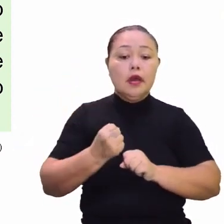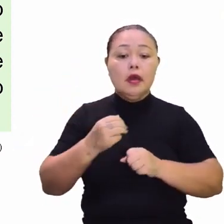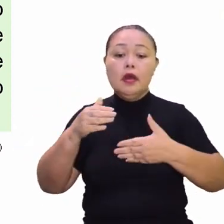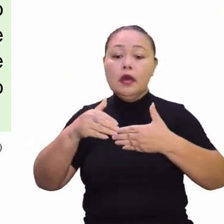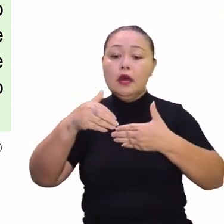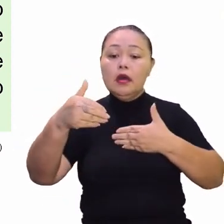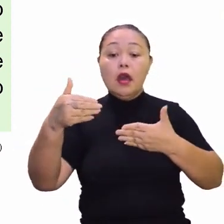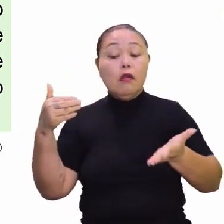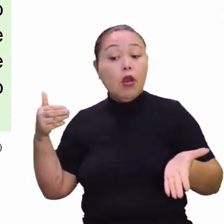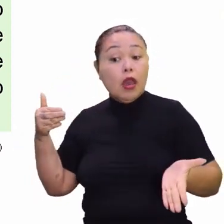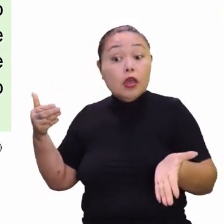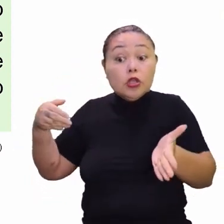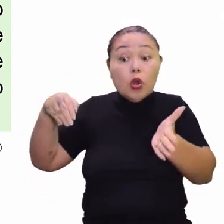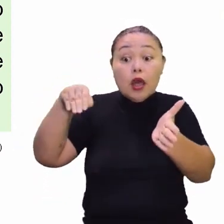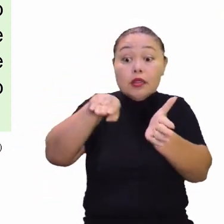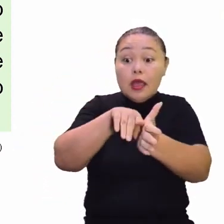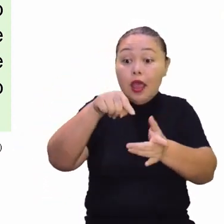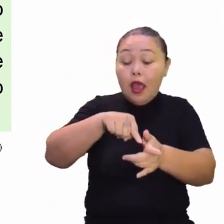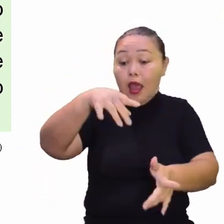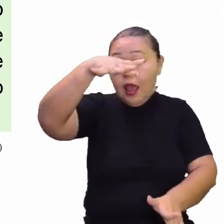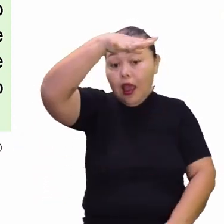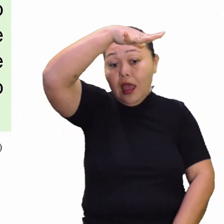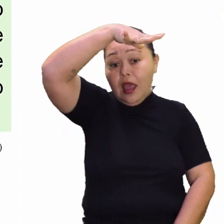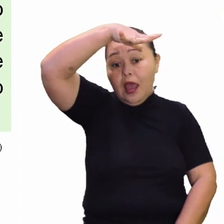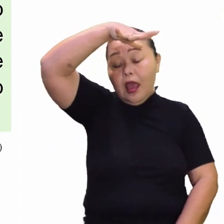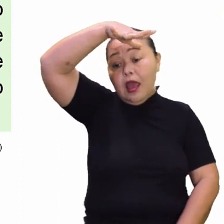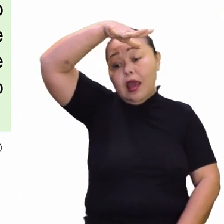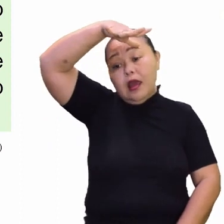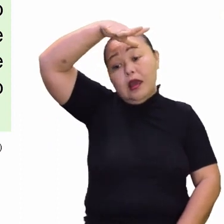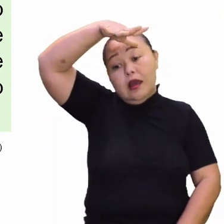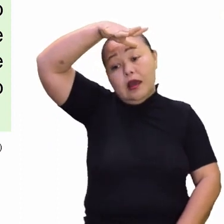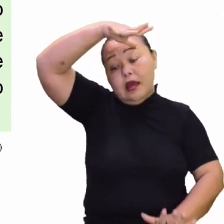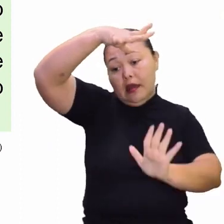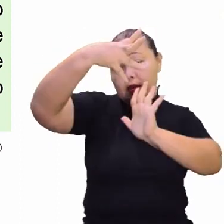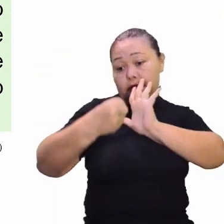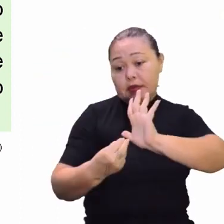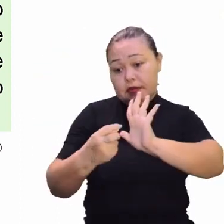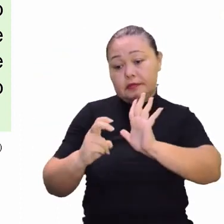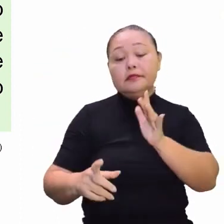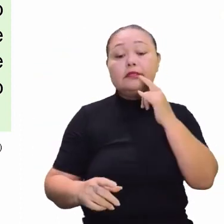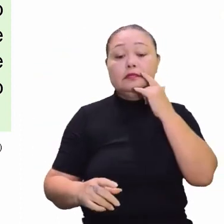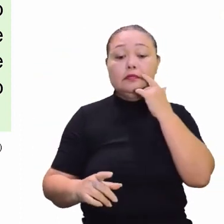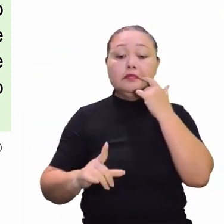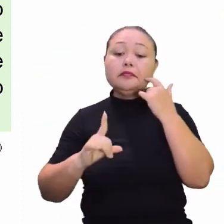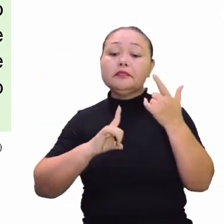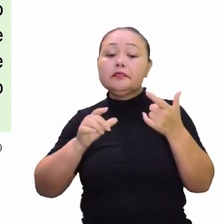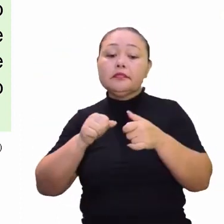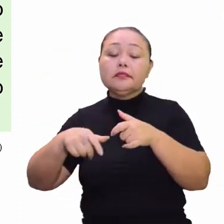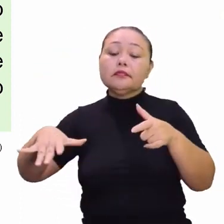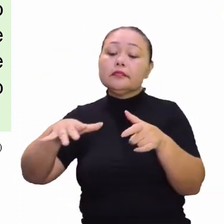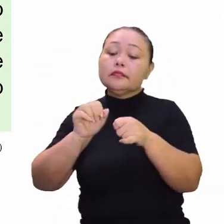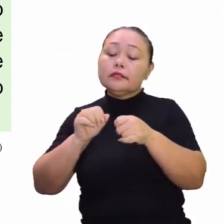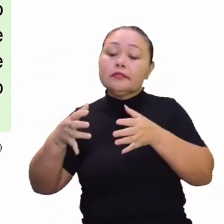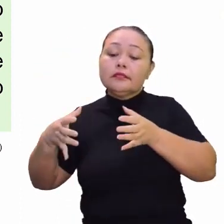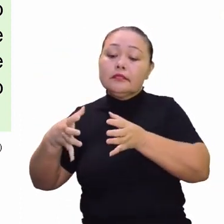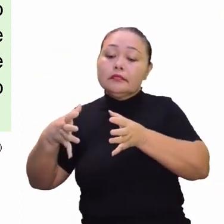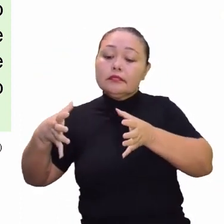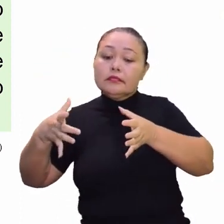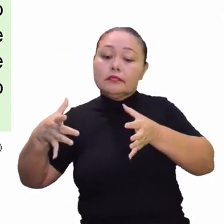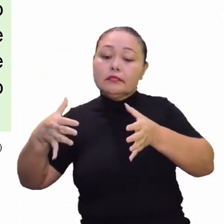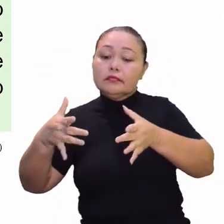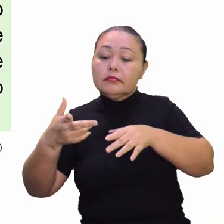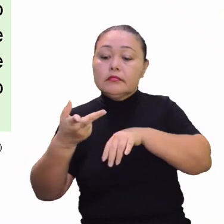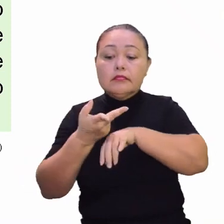foi até a Amazônia, retornando a São Paulo em 1650, e a maior de todas as expedições